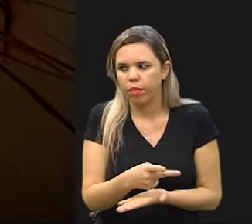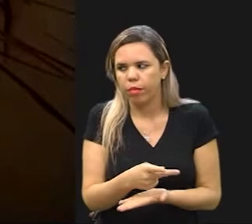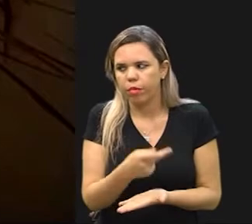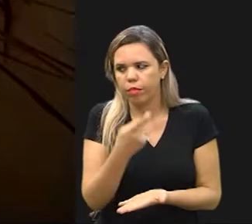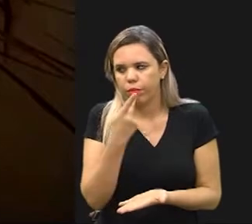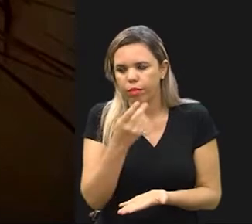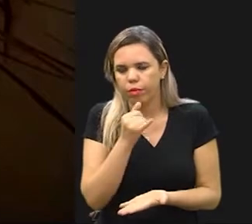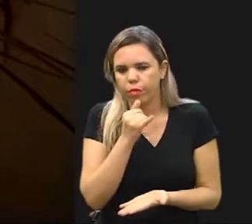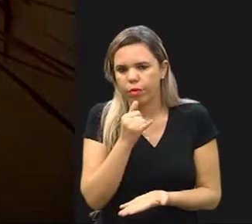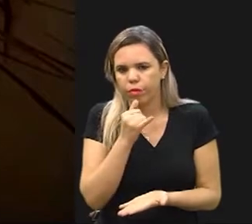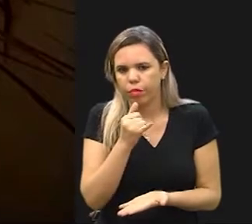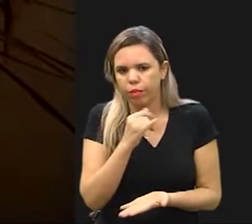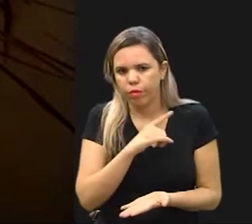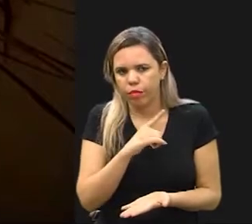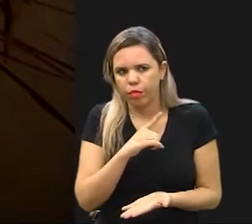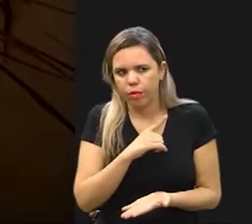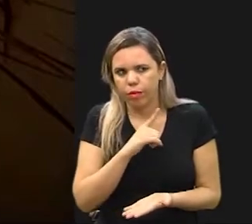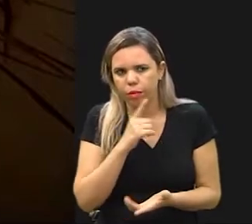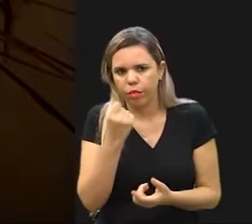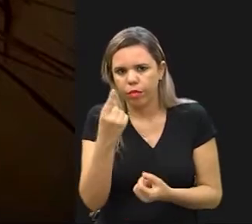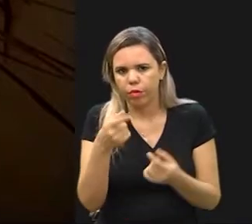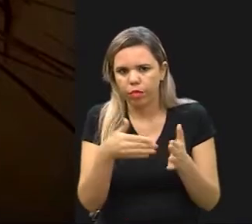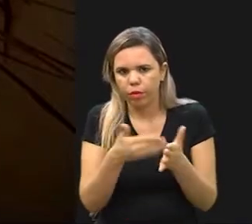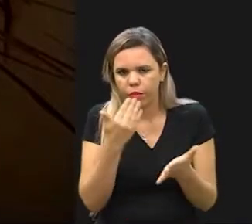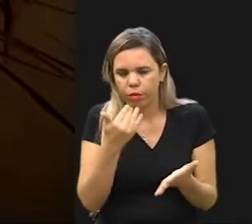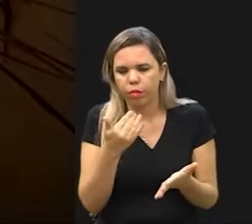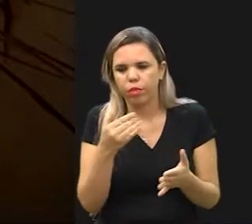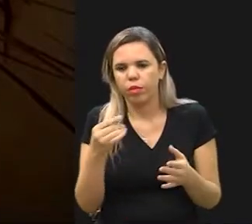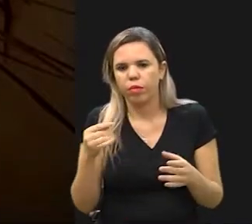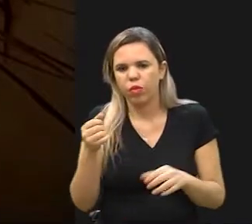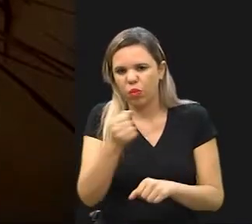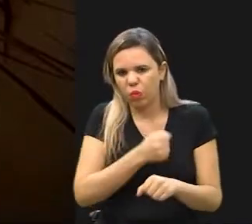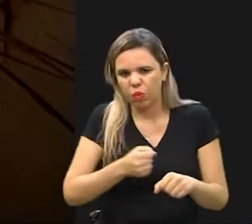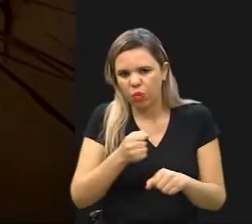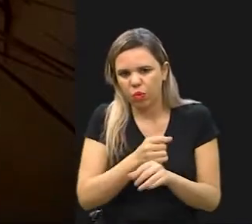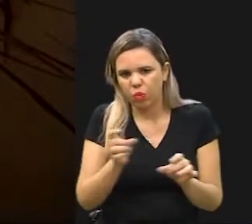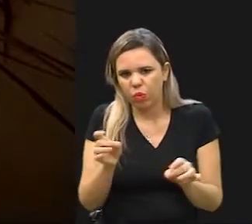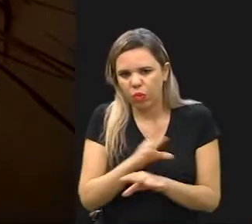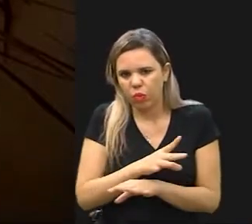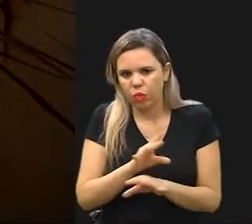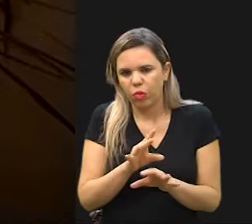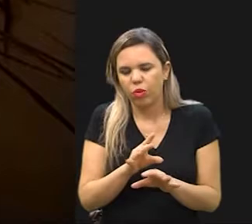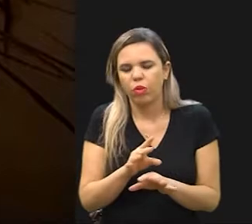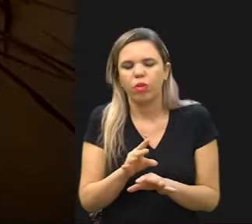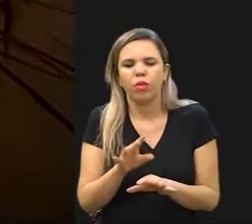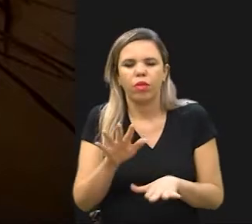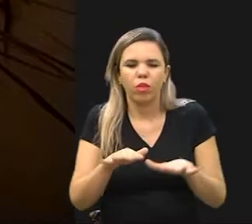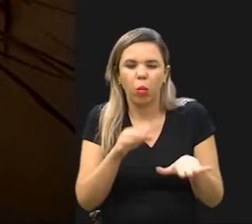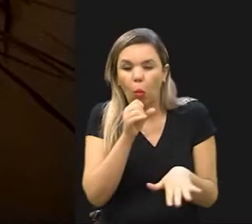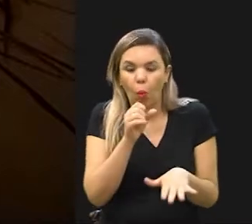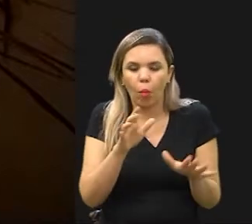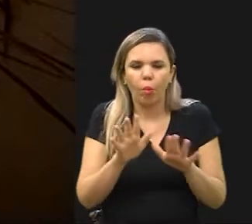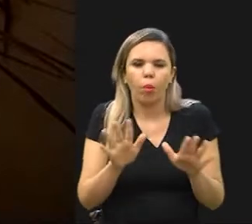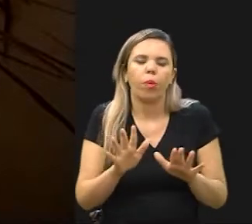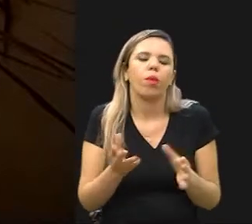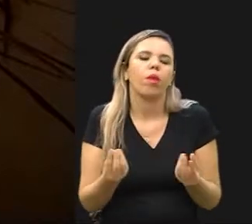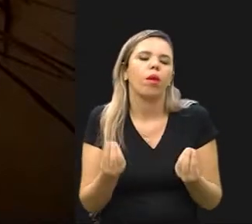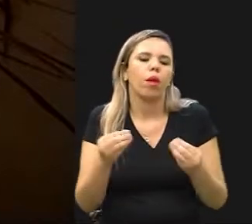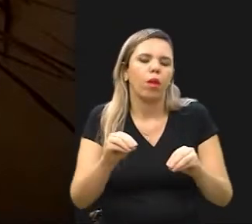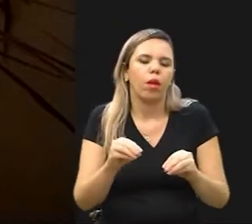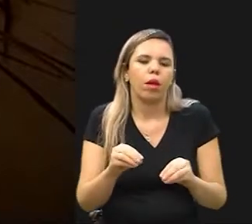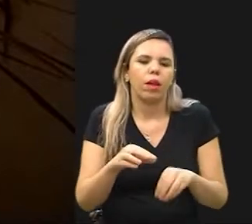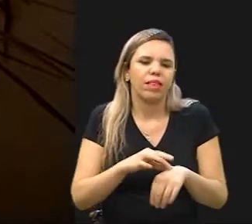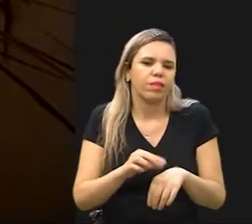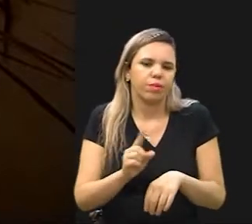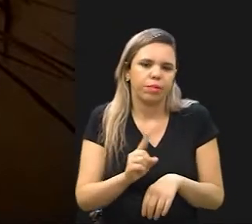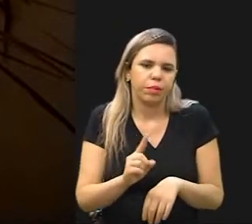comerem, vamos dizer assim. Elas têm algumas restrições com alimentos cozidos, com alimentos muito cítricos. Então, você não pode colocar